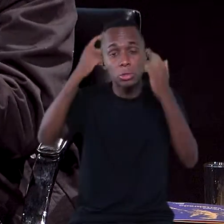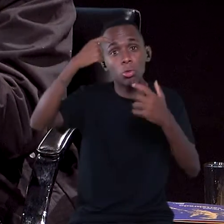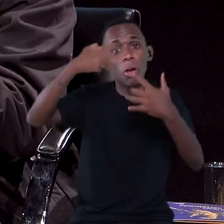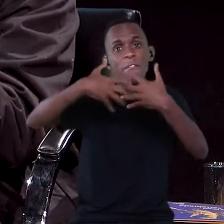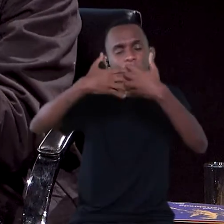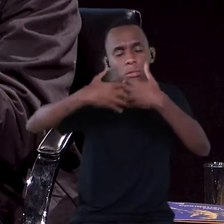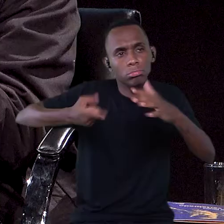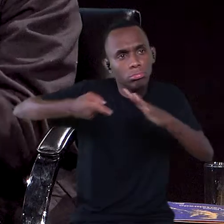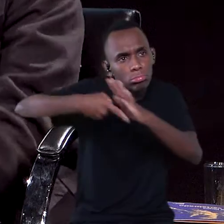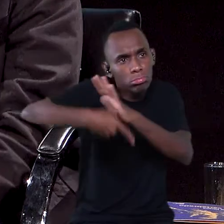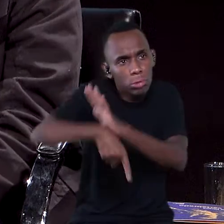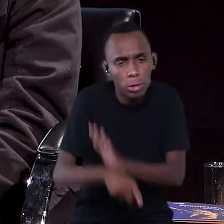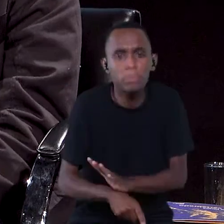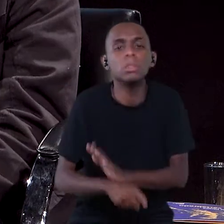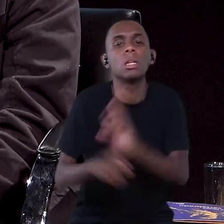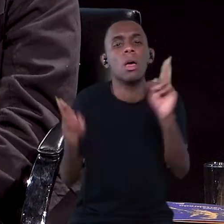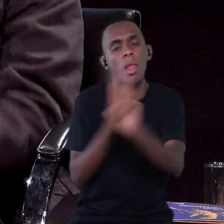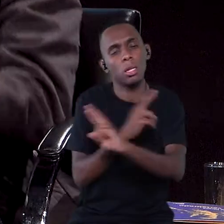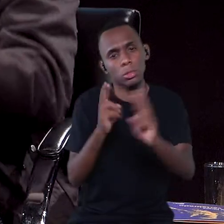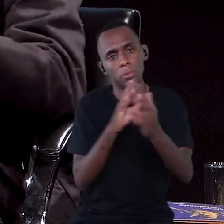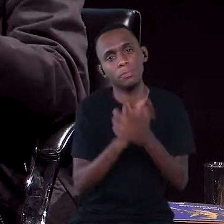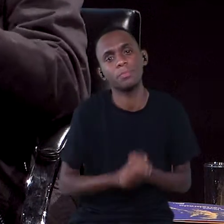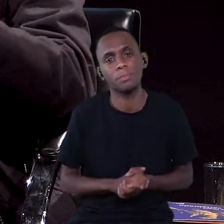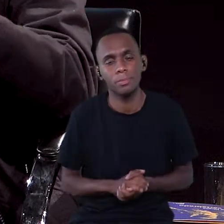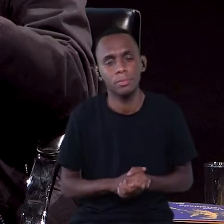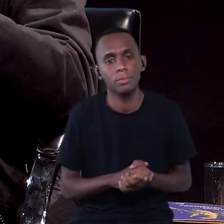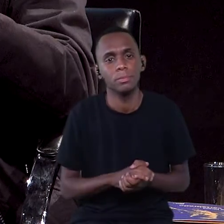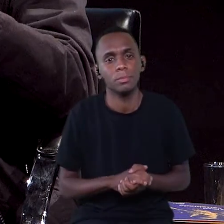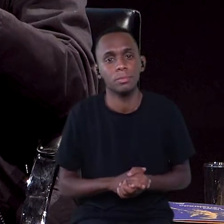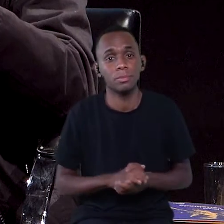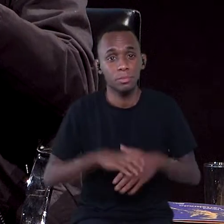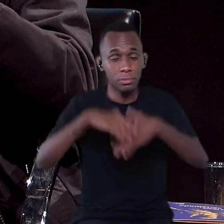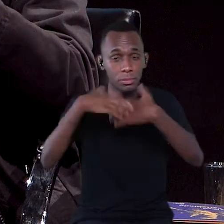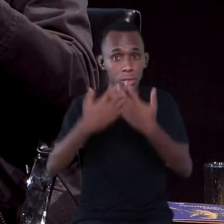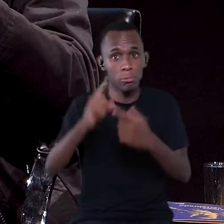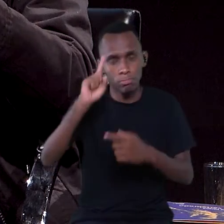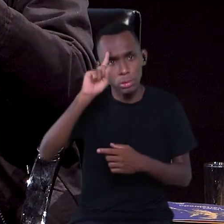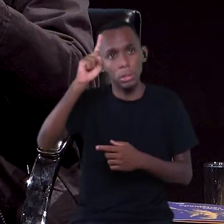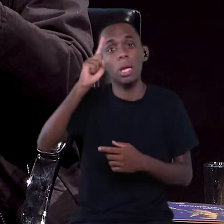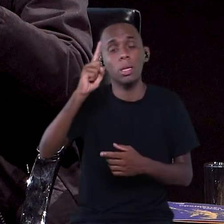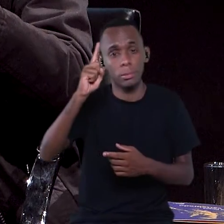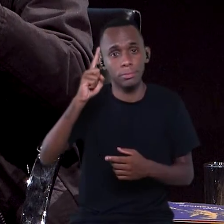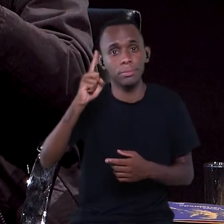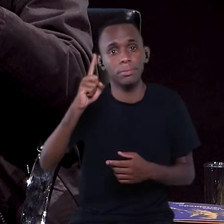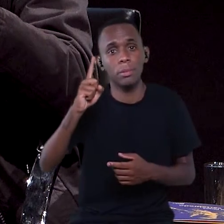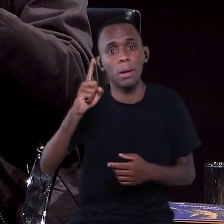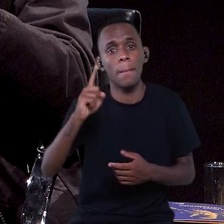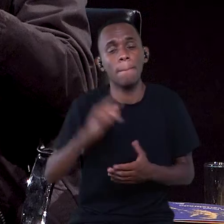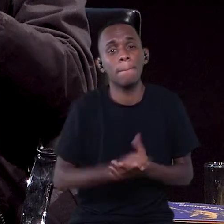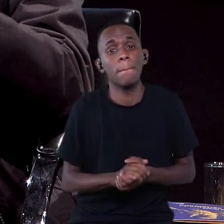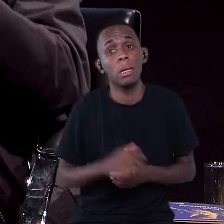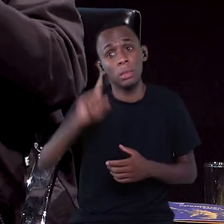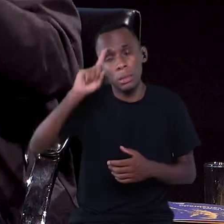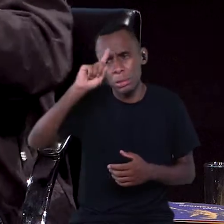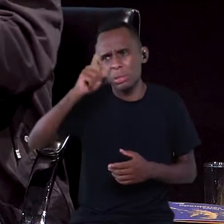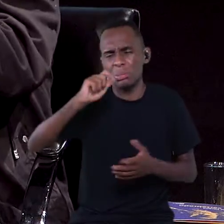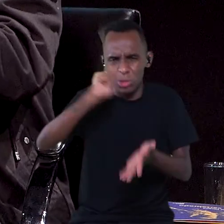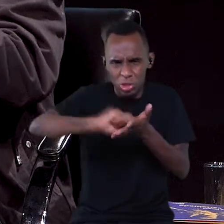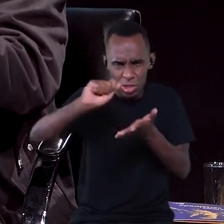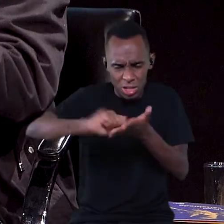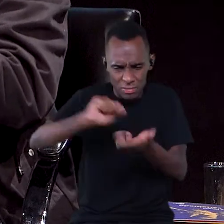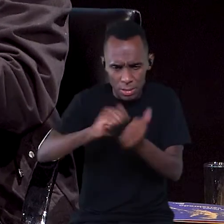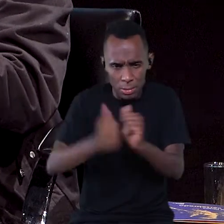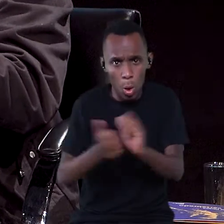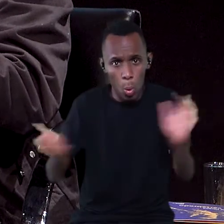pensarem de maneira tão aprofundada nessas relações. Então, a ideia, no fundo do livro, não era reescrever